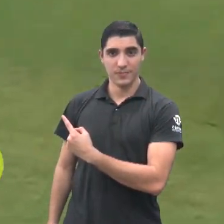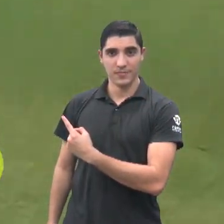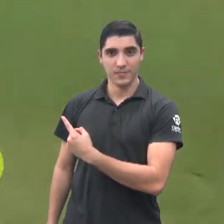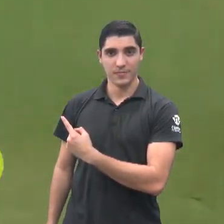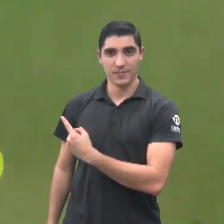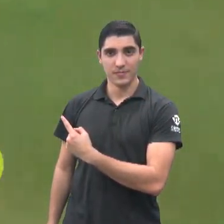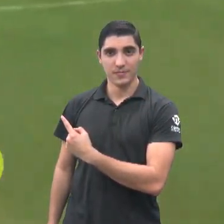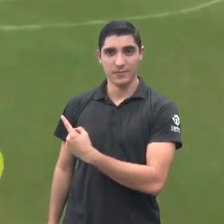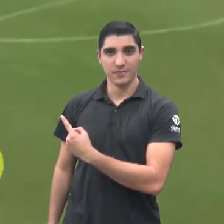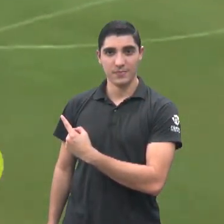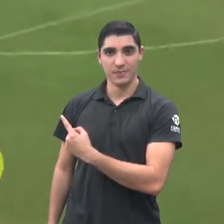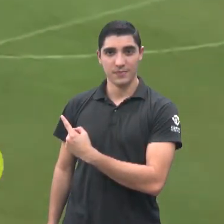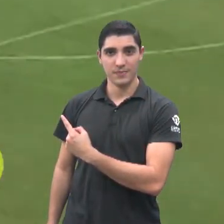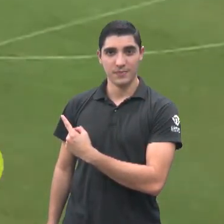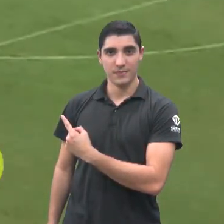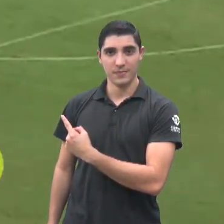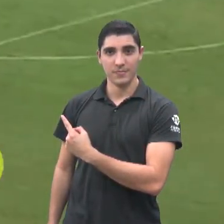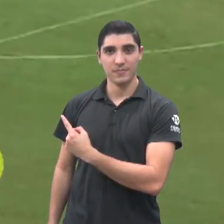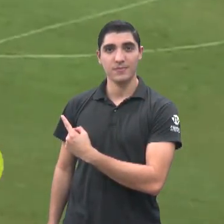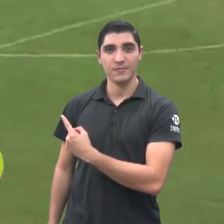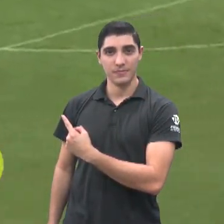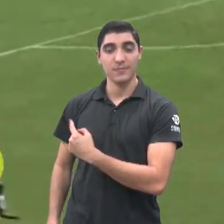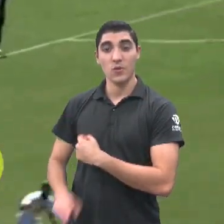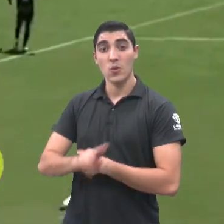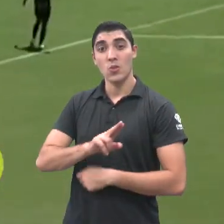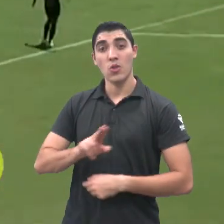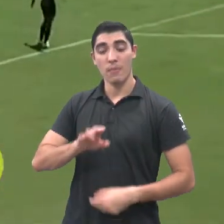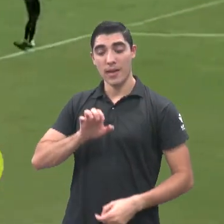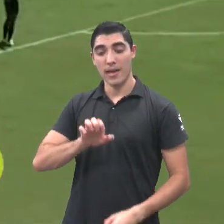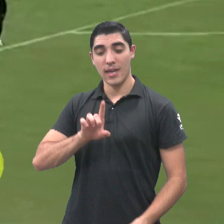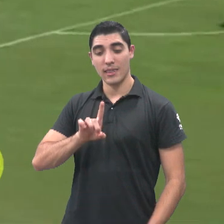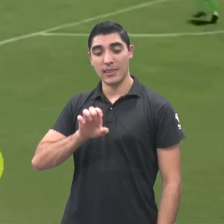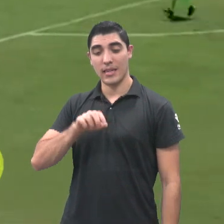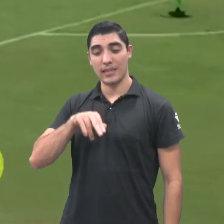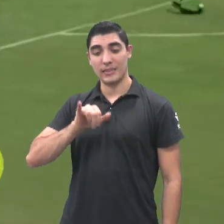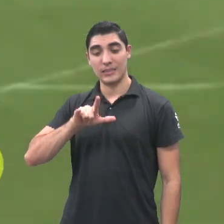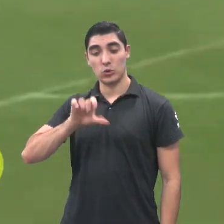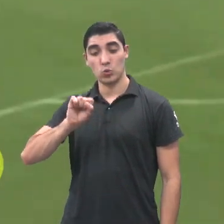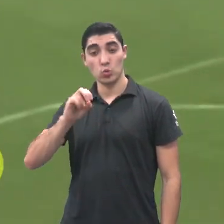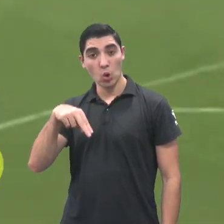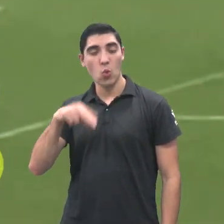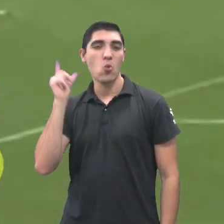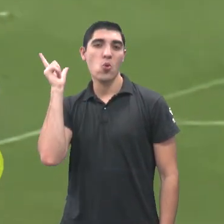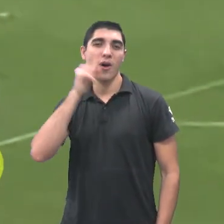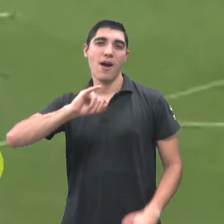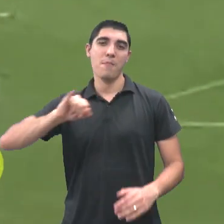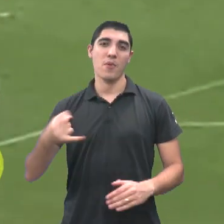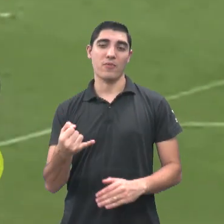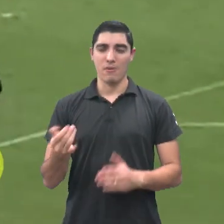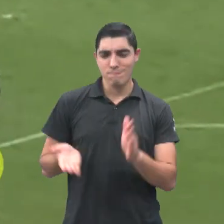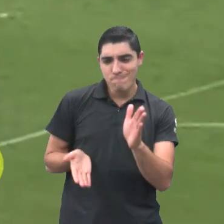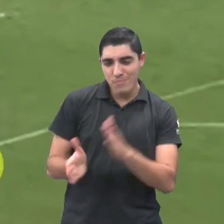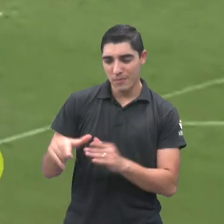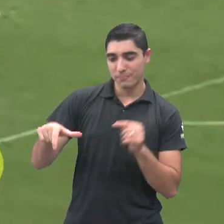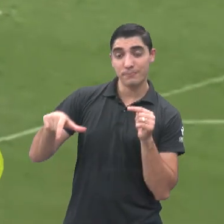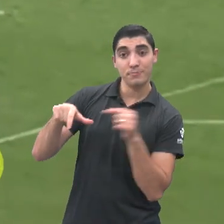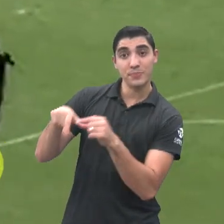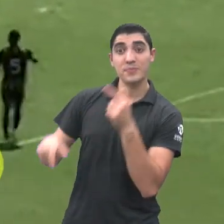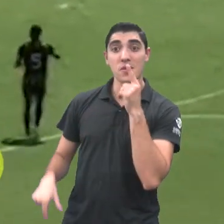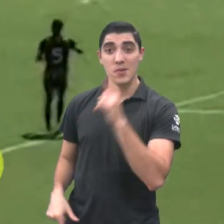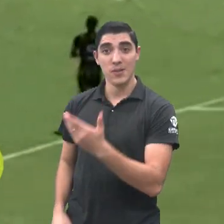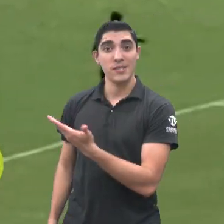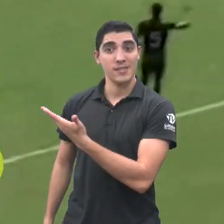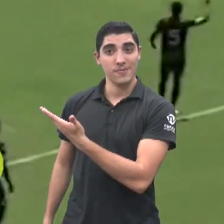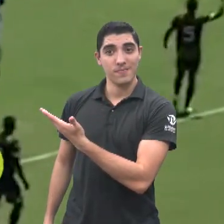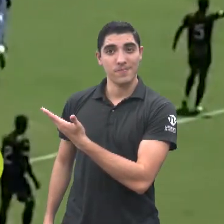o levantamento. E Denilson, esperto por trás da zaga, esticou o pernão para tocar para o fundo das redes e descontar